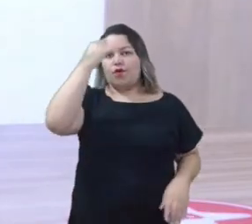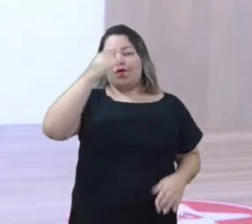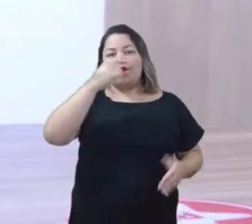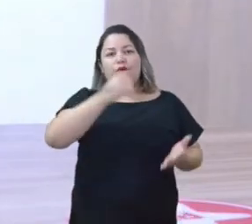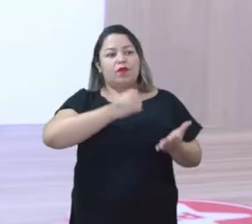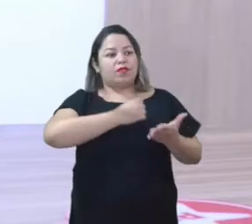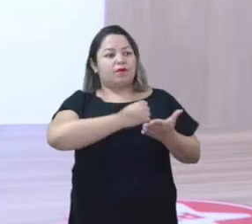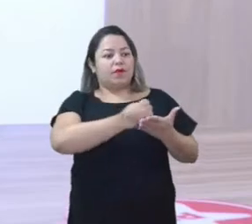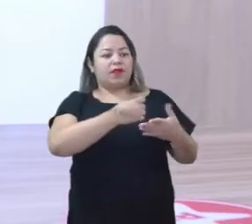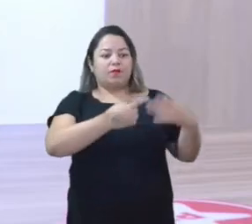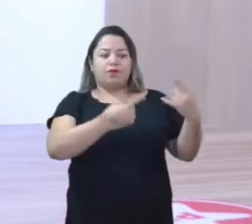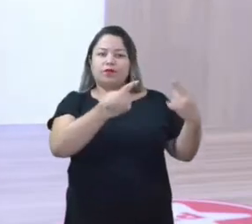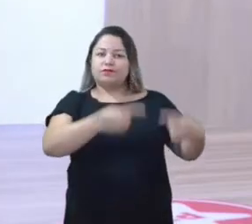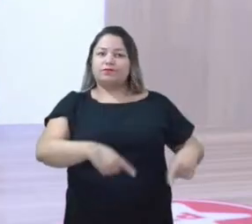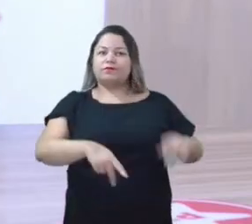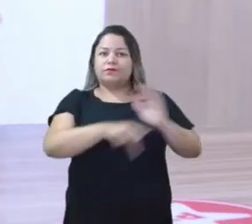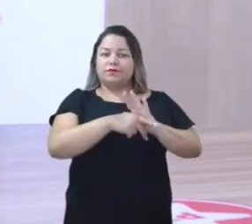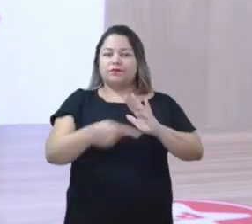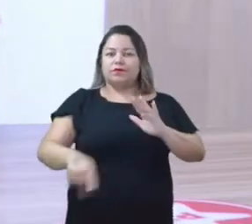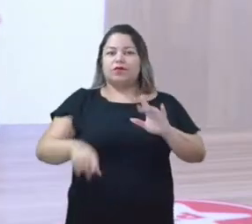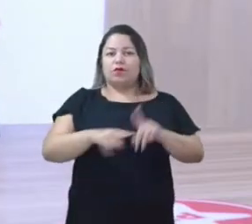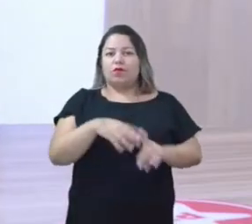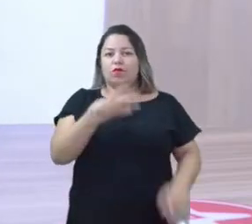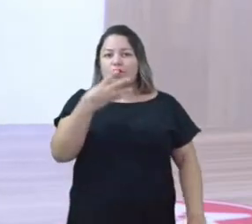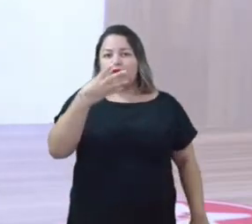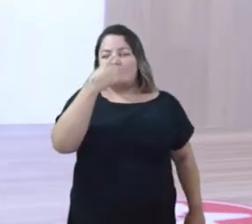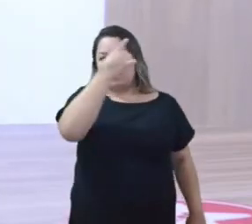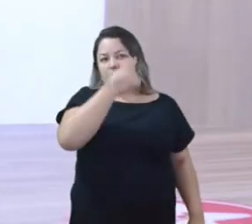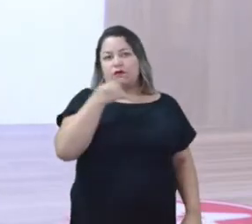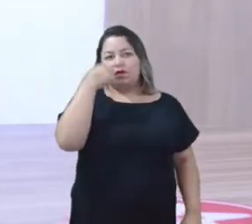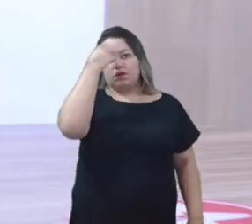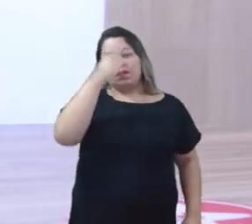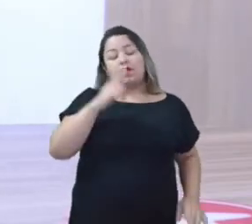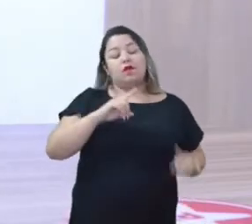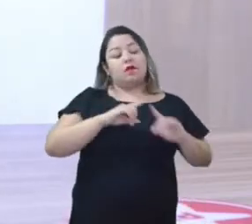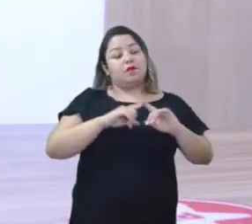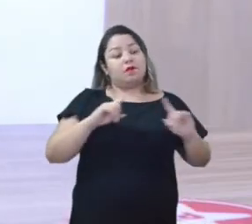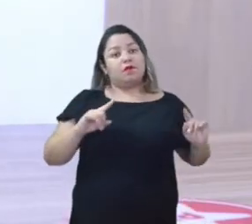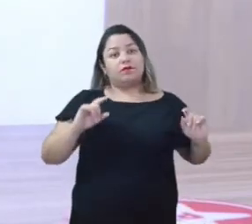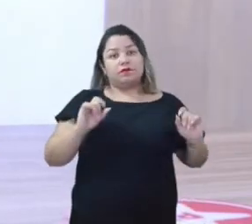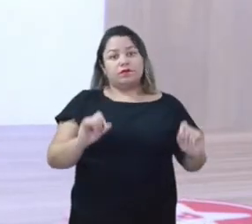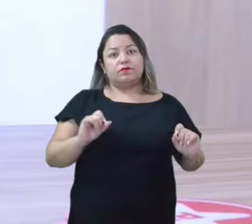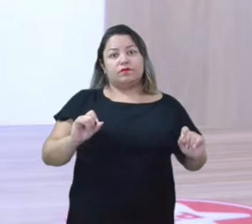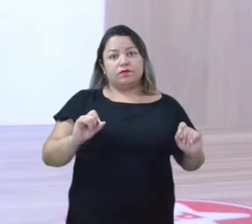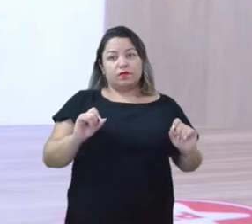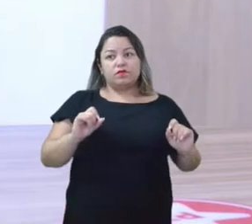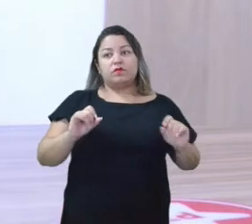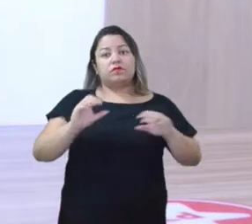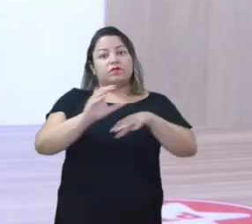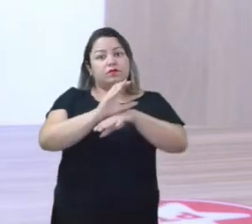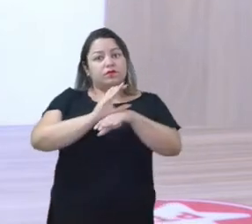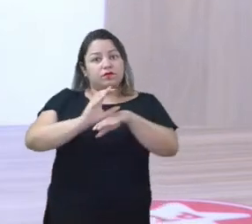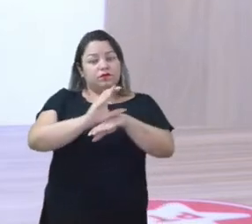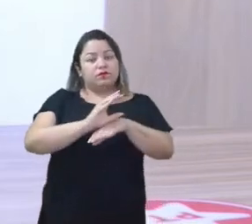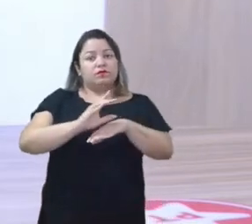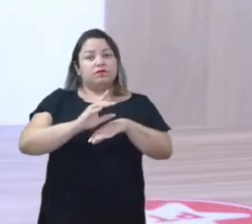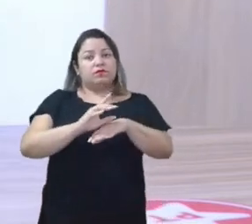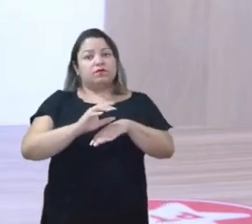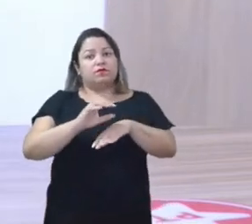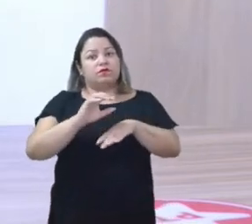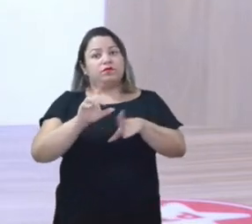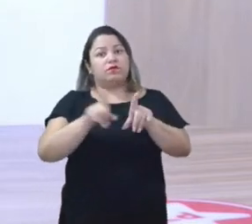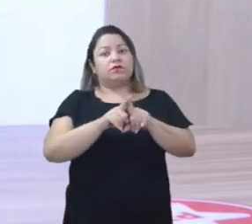na política se deu em torno de 44 horas. Porém, no artigo da Constituição, no artigo 7 e